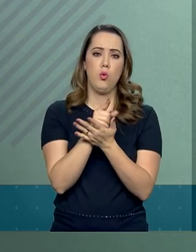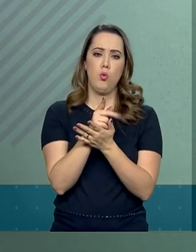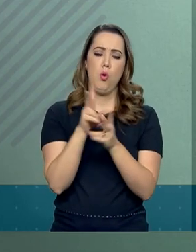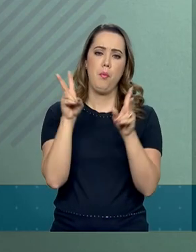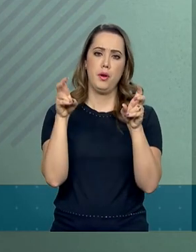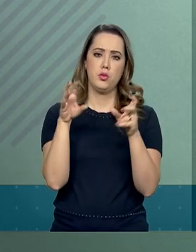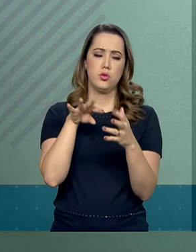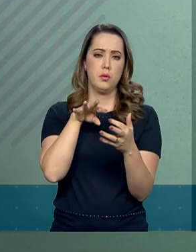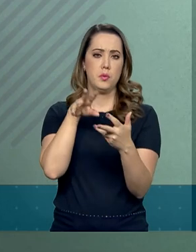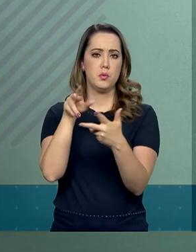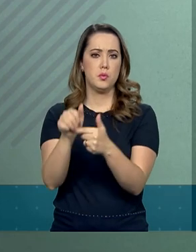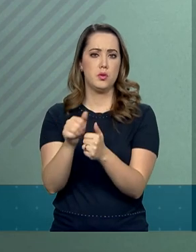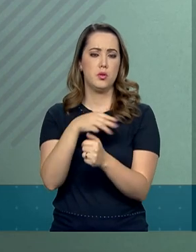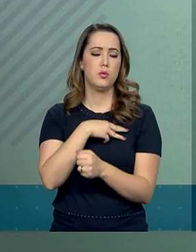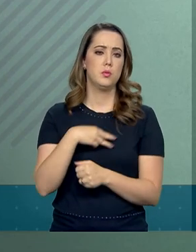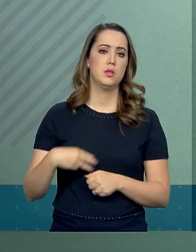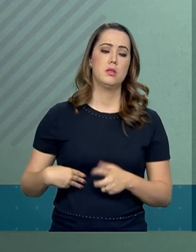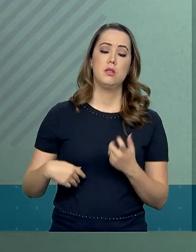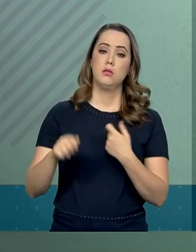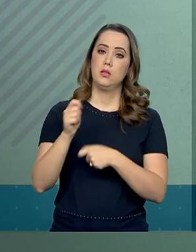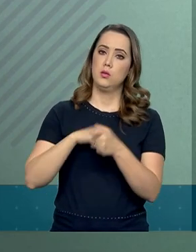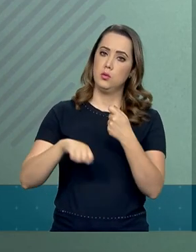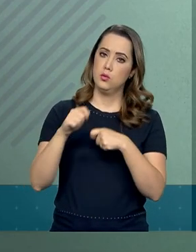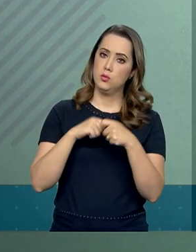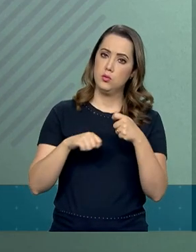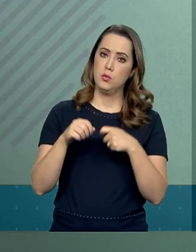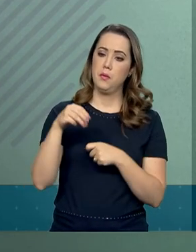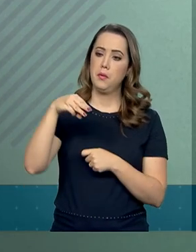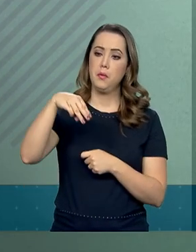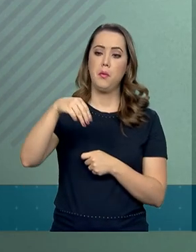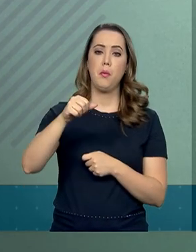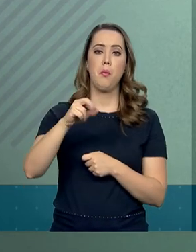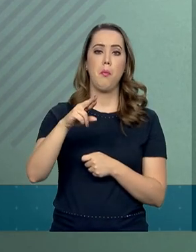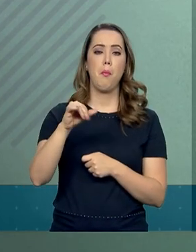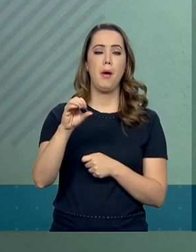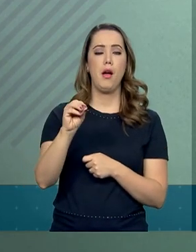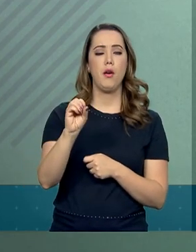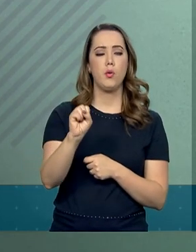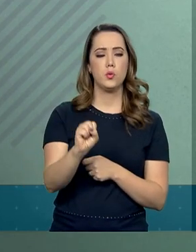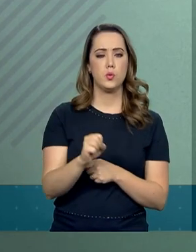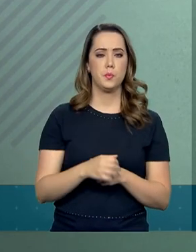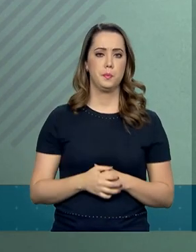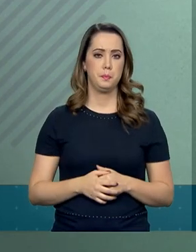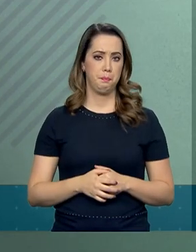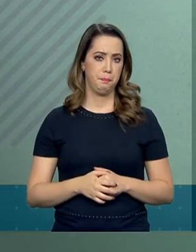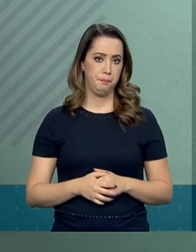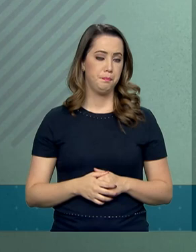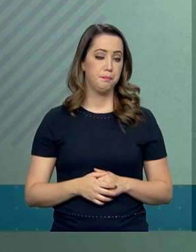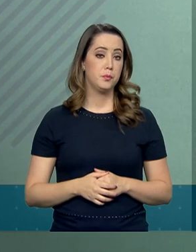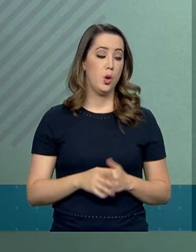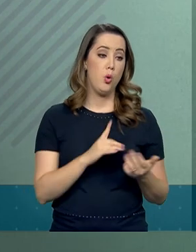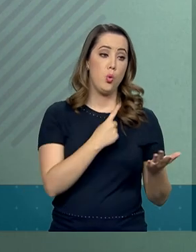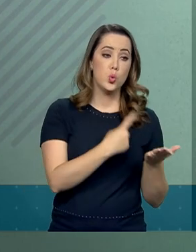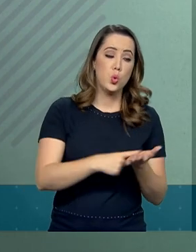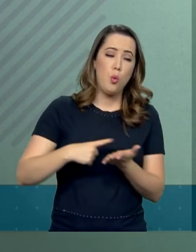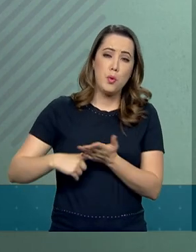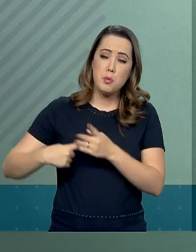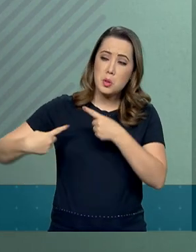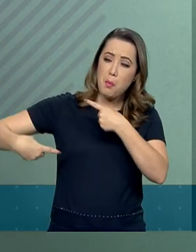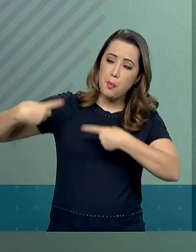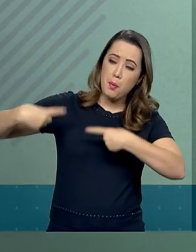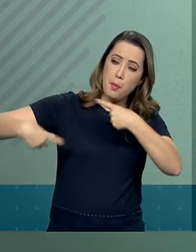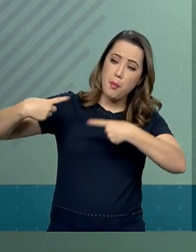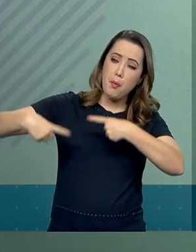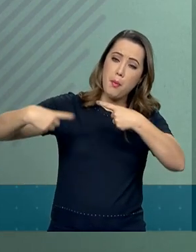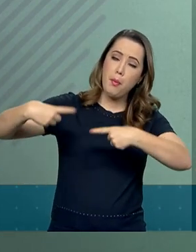do ministério da economia marcos tróia erro as tratativas iniciadas